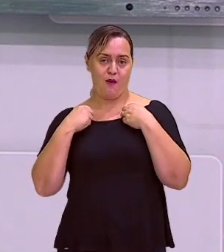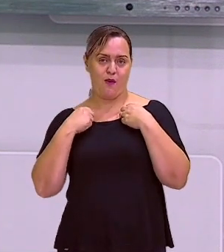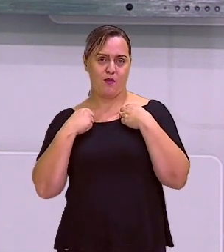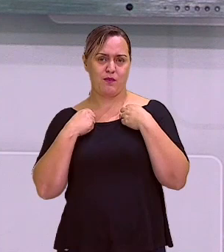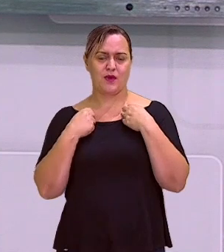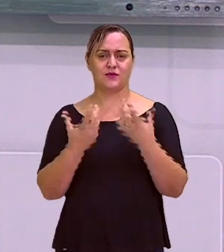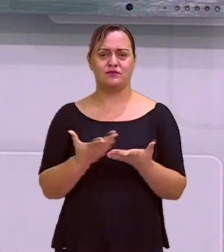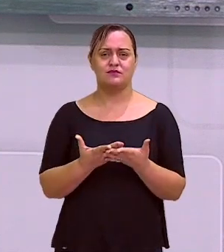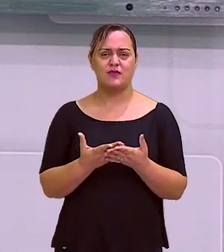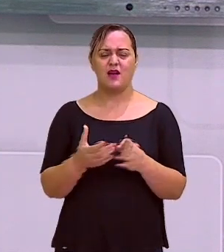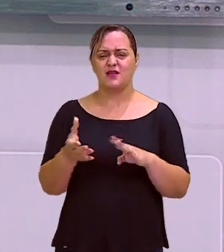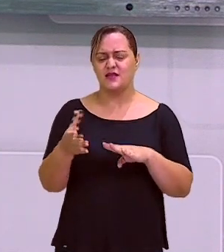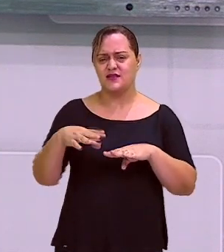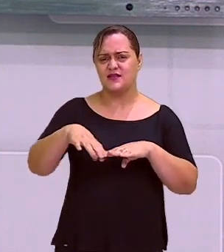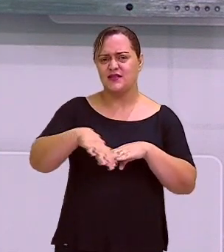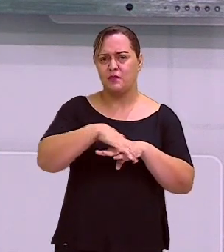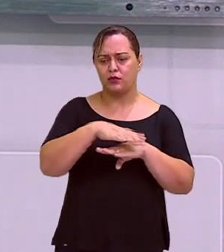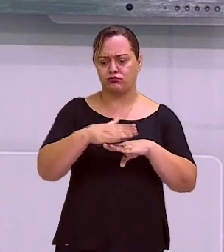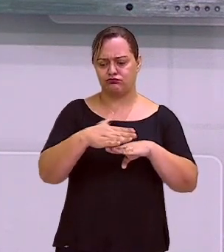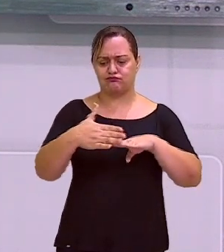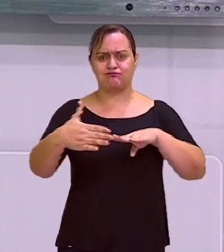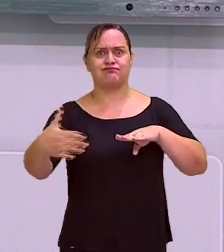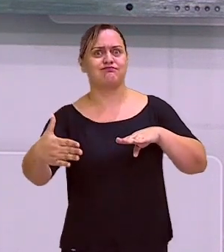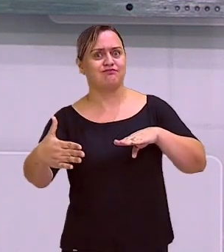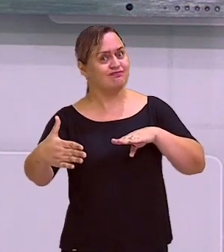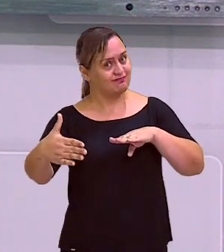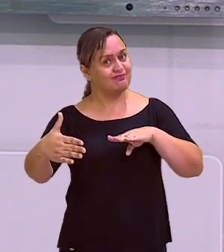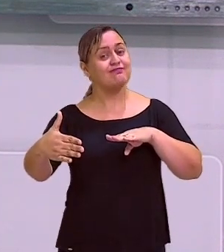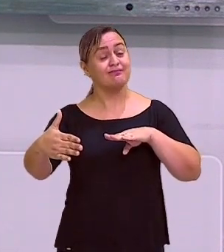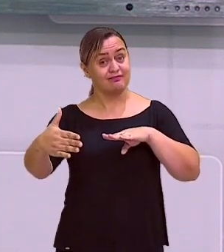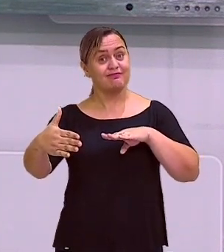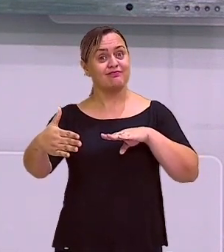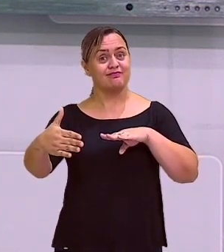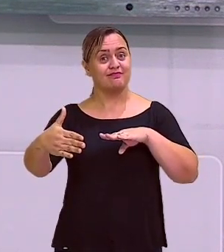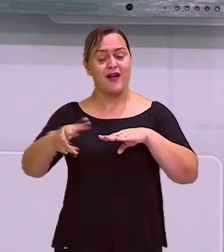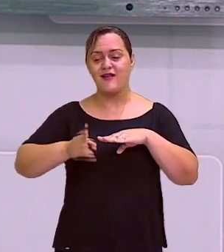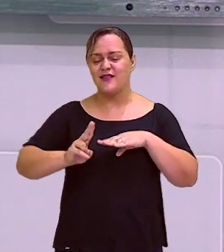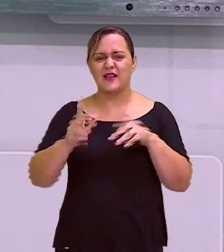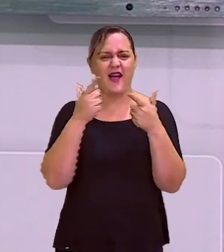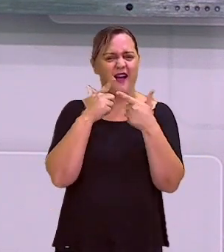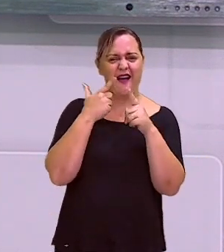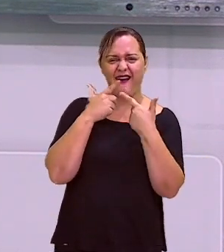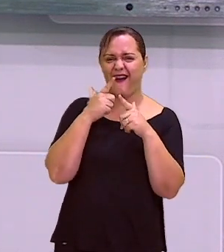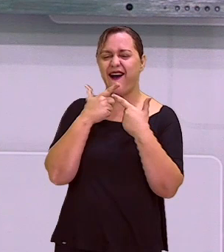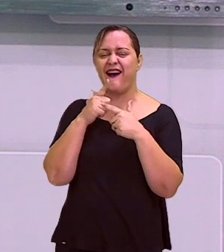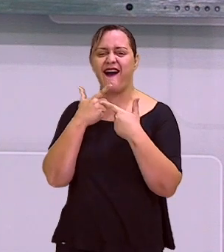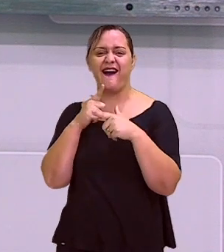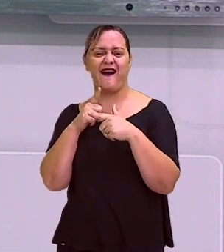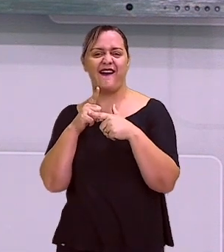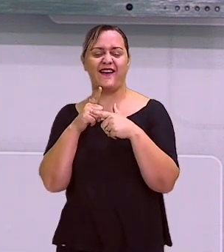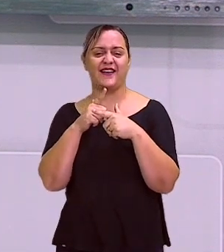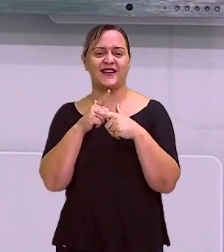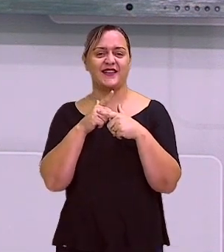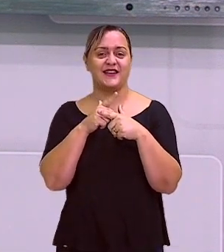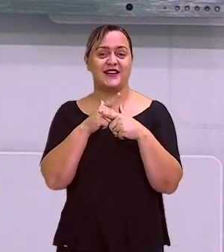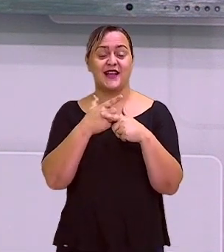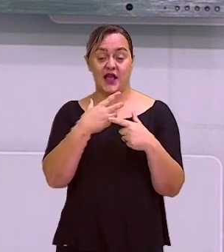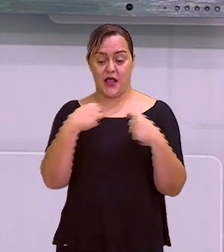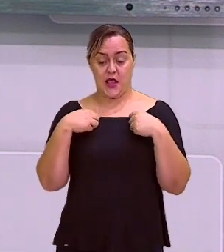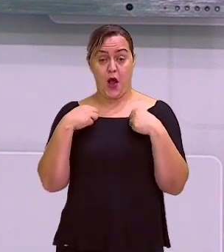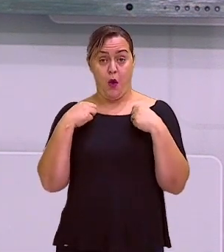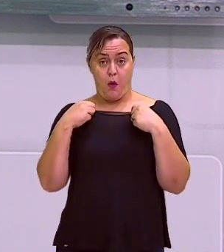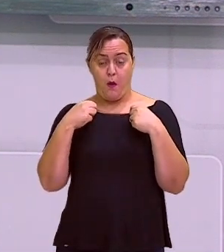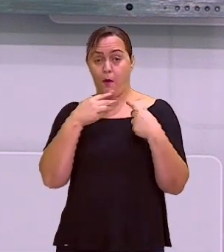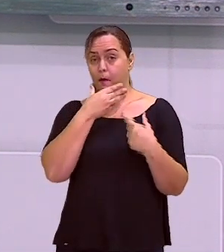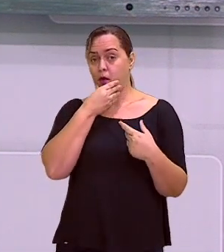maiores, o sapato maior do que o dele. Então, assim, ele conseguia, com o seu traje, para você ver que tanto no